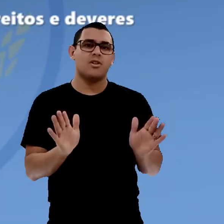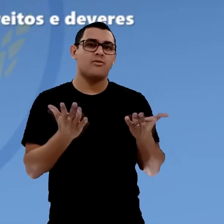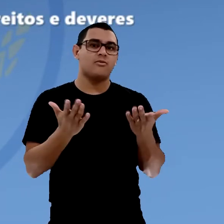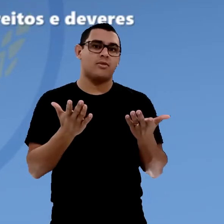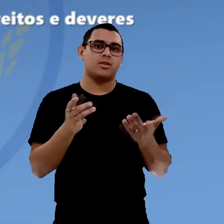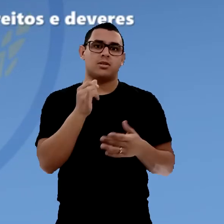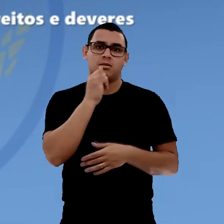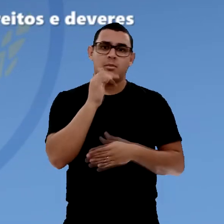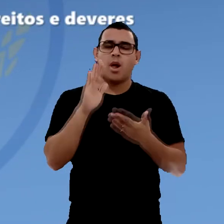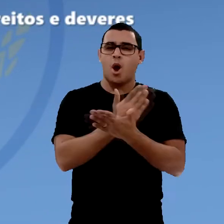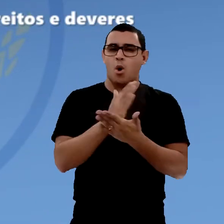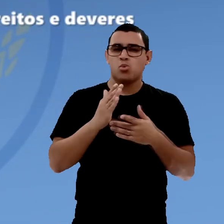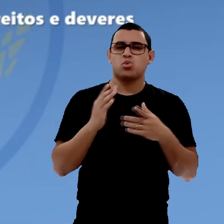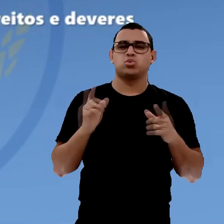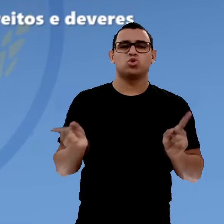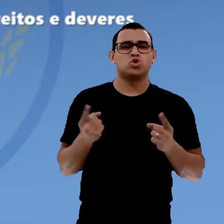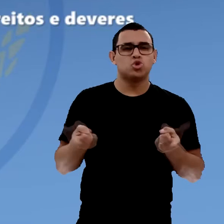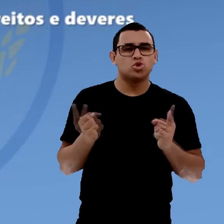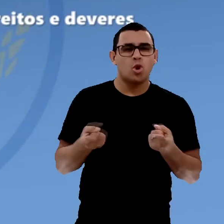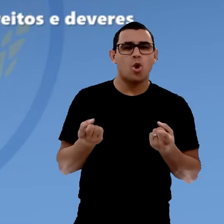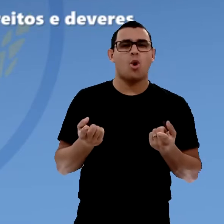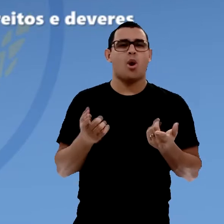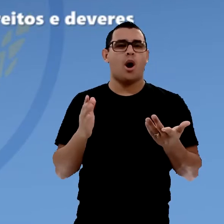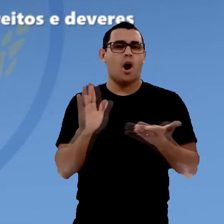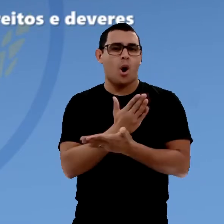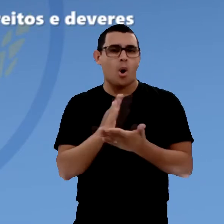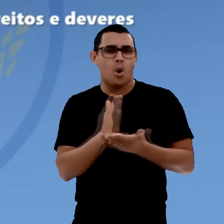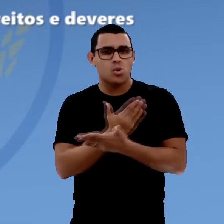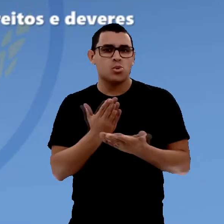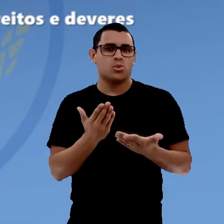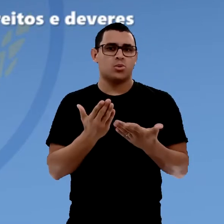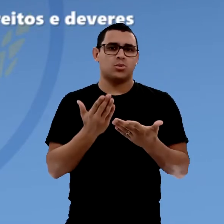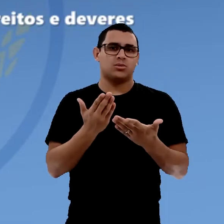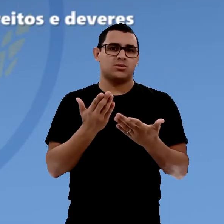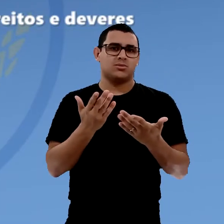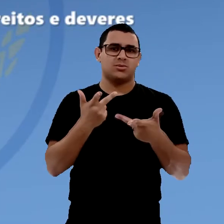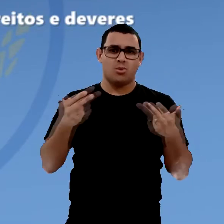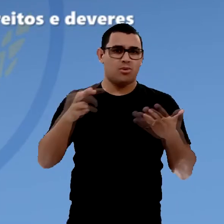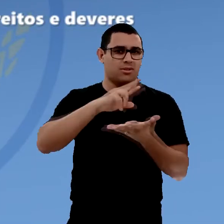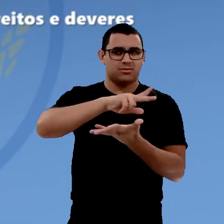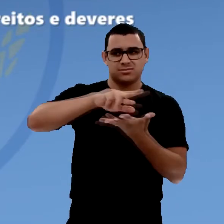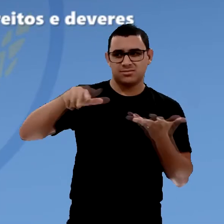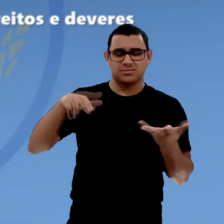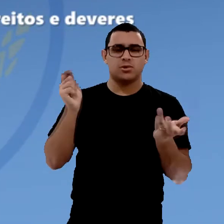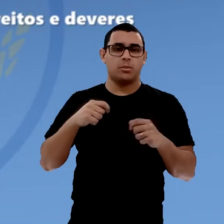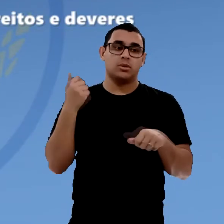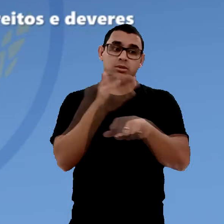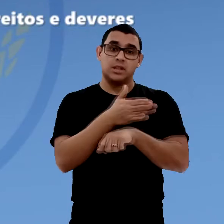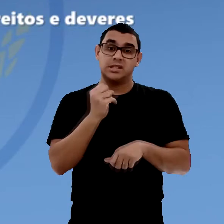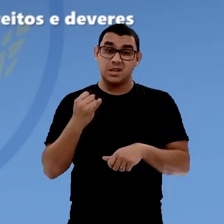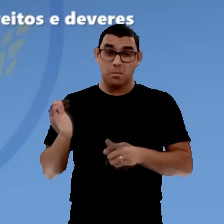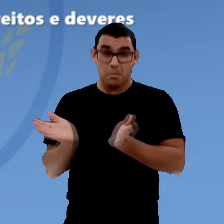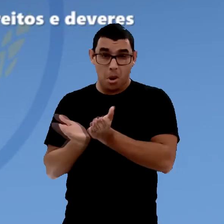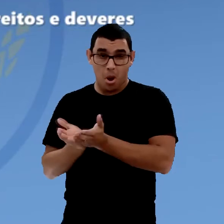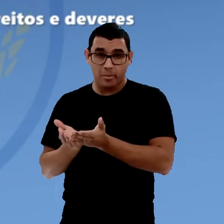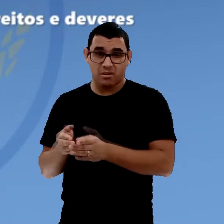Em shoppings, em lojas, etc., uma pessoa de classe mais baixa, quando entra, todo mundo já fica